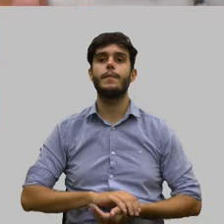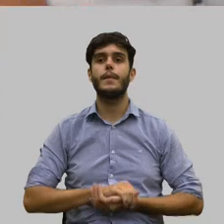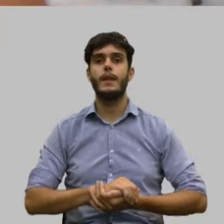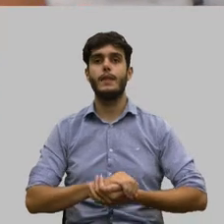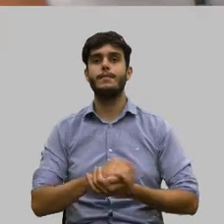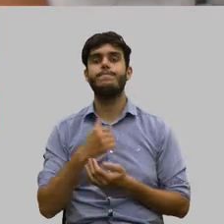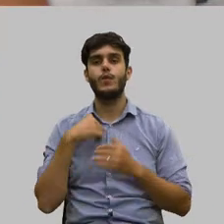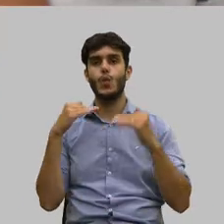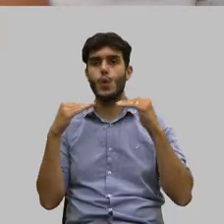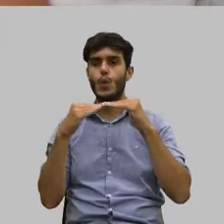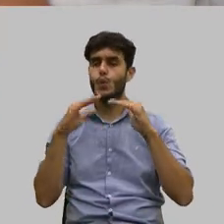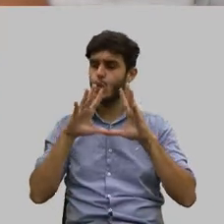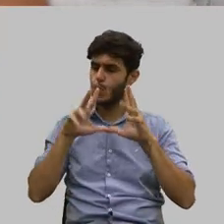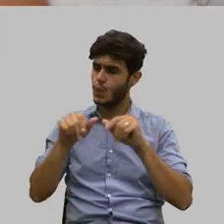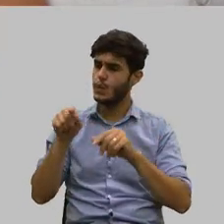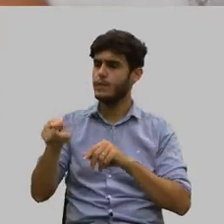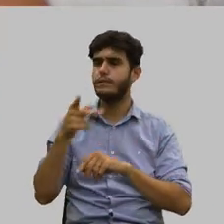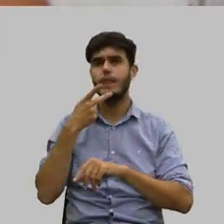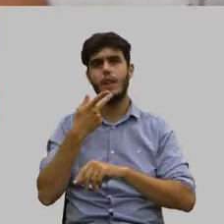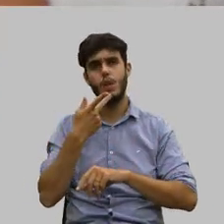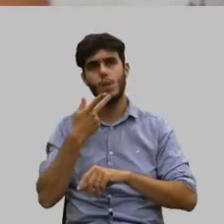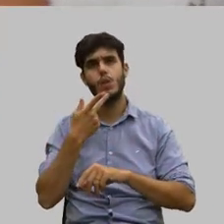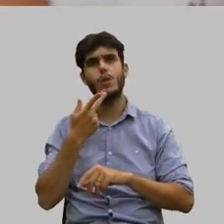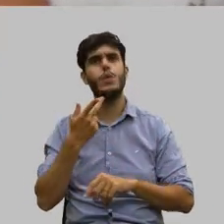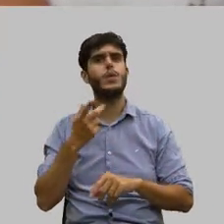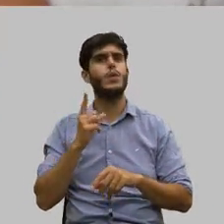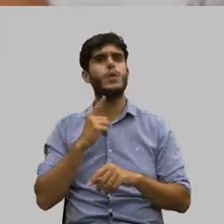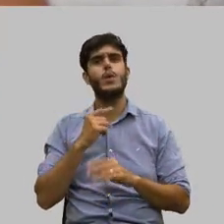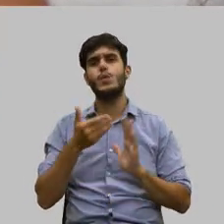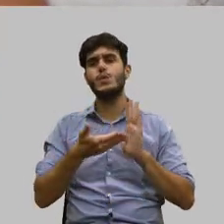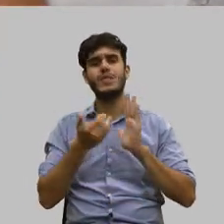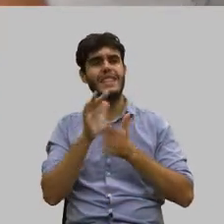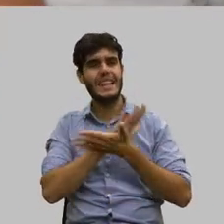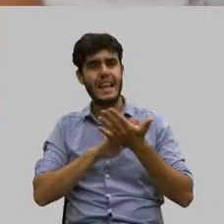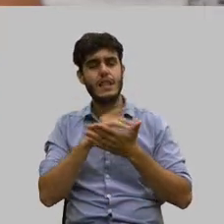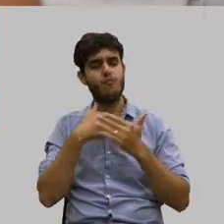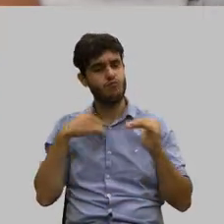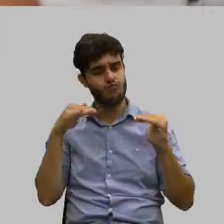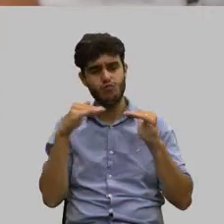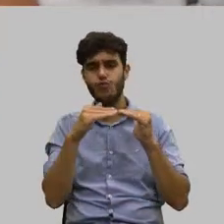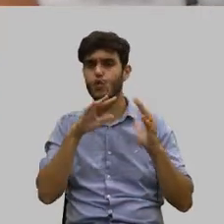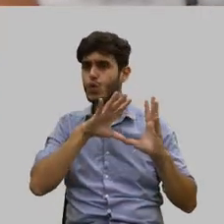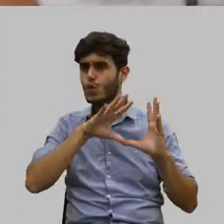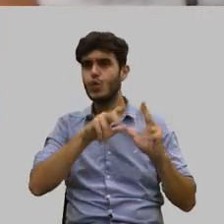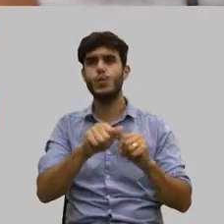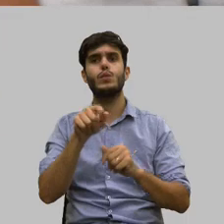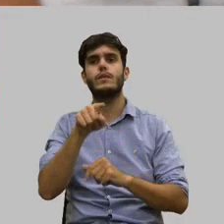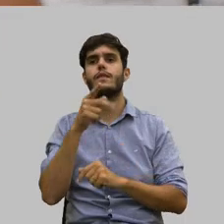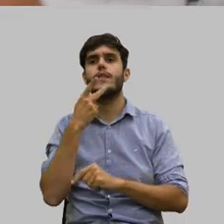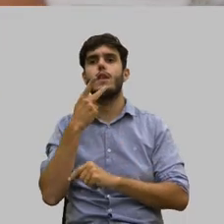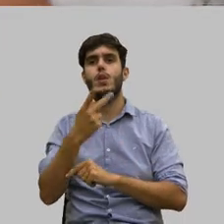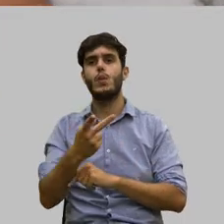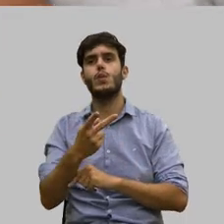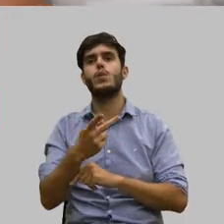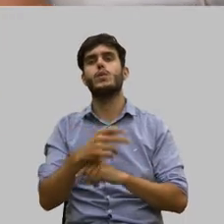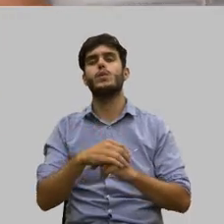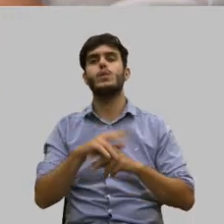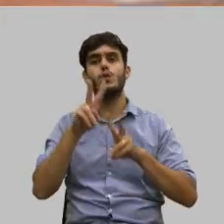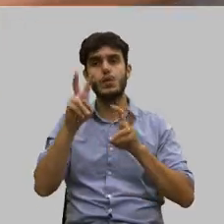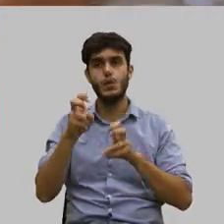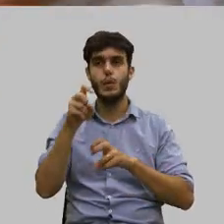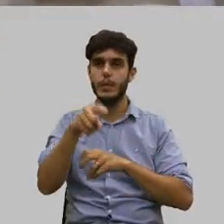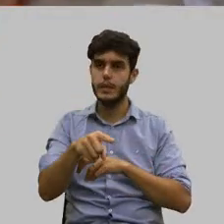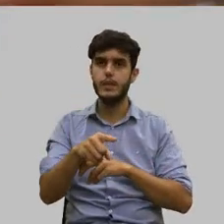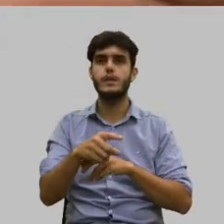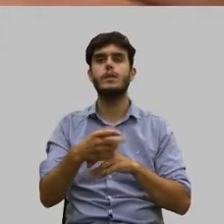tudo que vossa excelência disse não Retiro nenhuma palavra que vossa excelência disse em relação à instituição